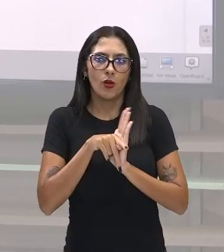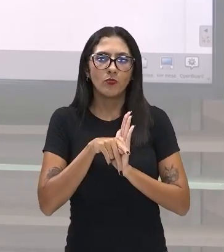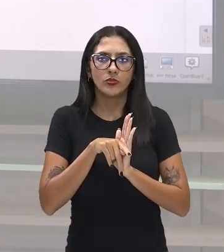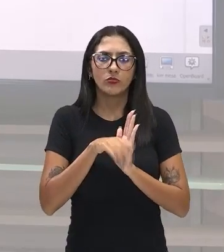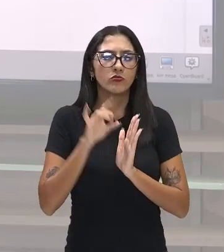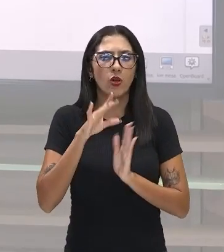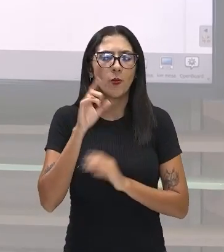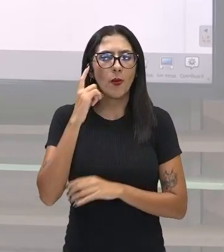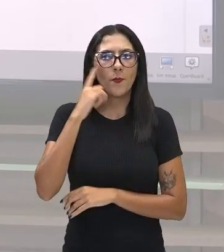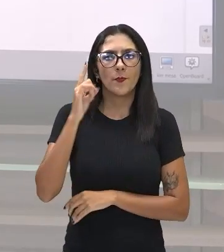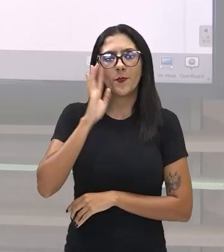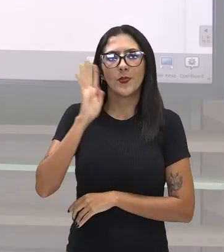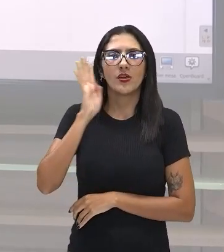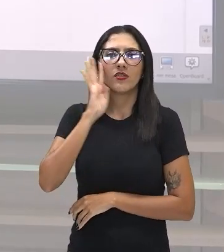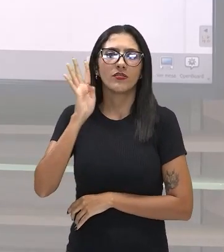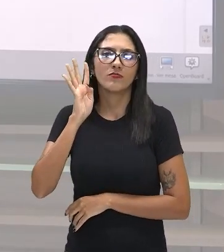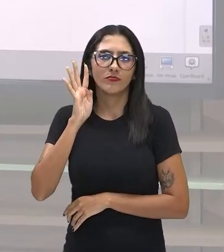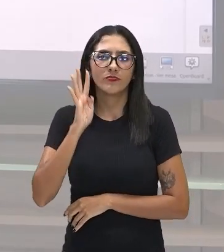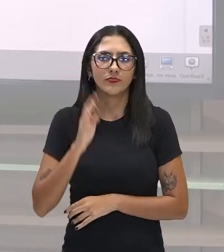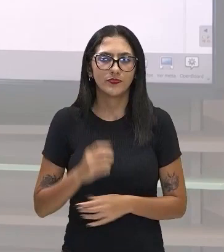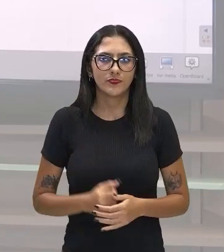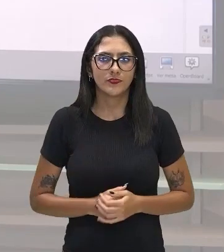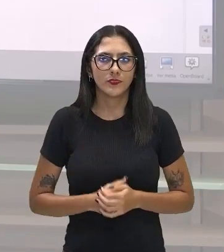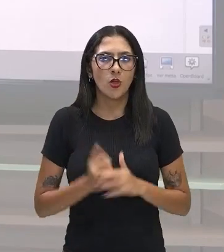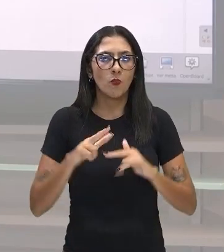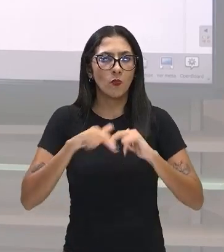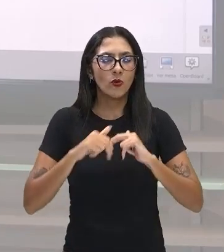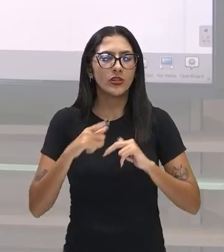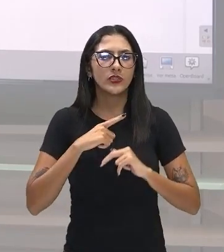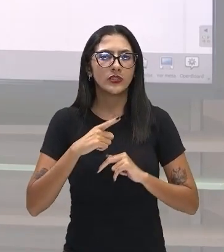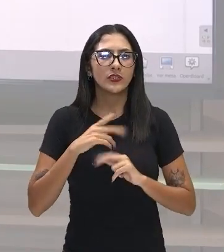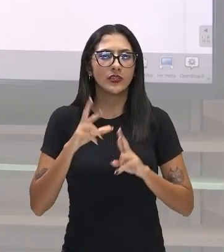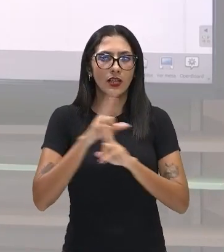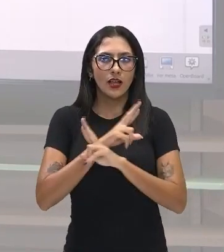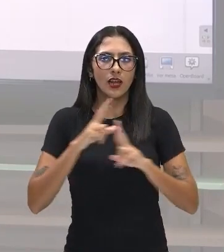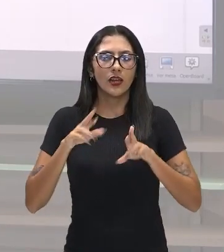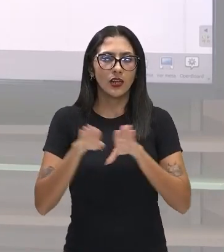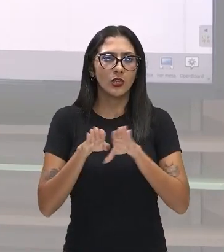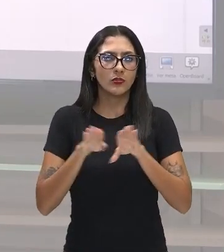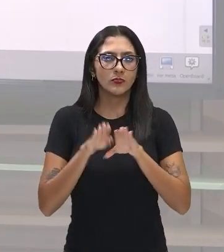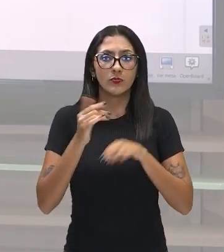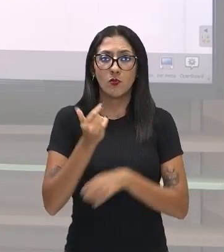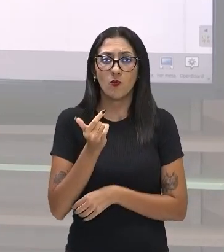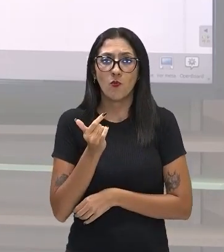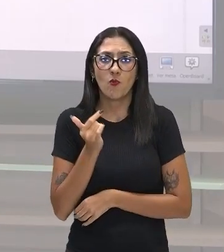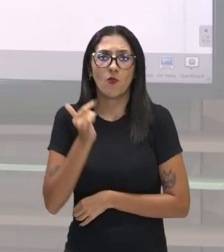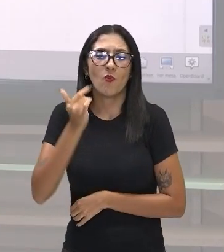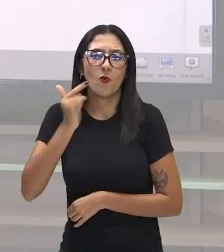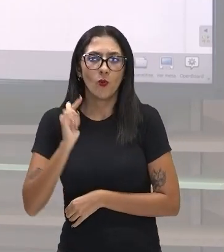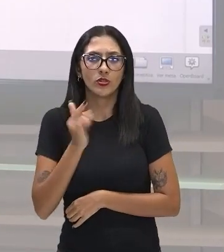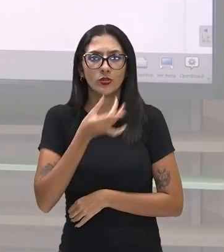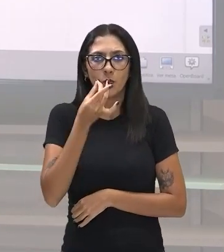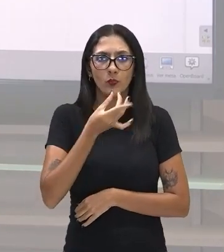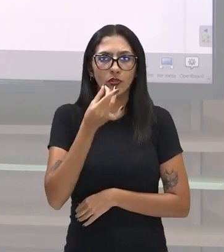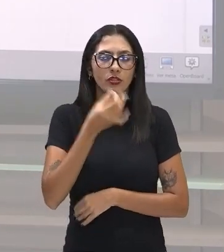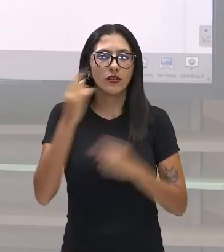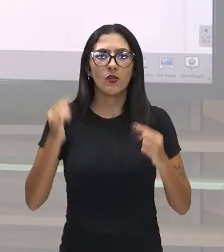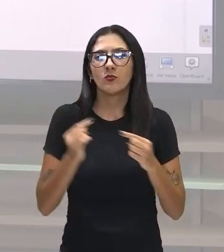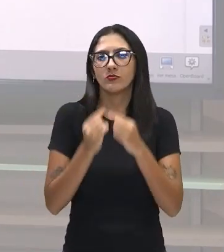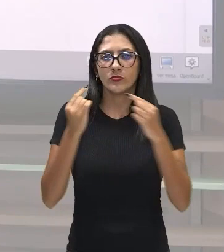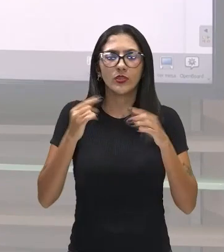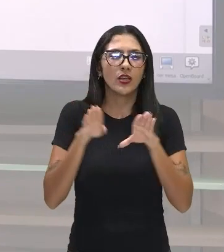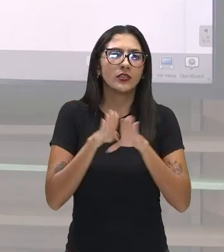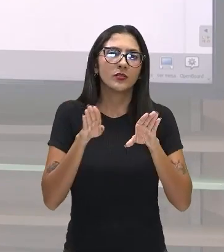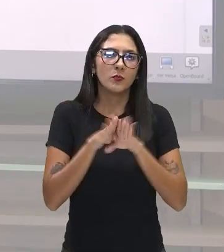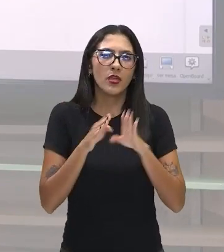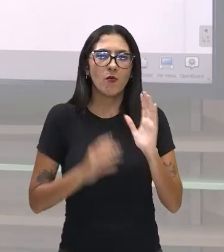bons, pois são vendidos sempre com promoção. Olha aí, outra afirmação, né, baseada na interpretação que ele